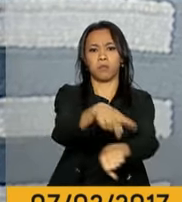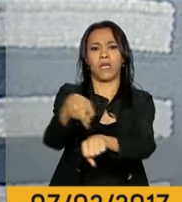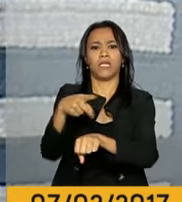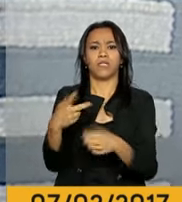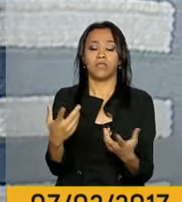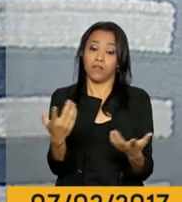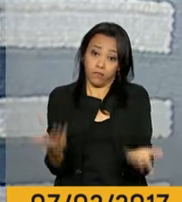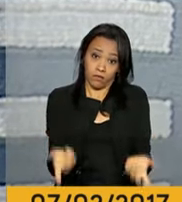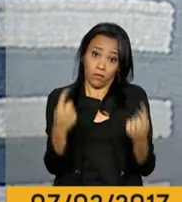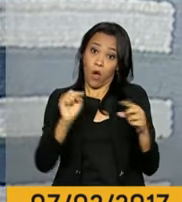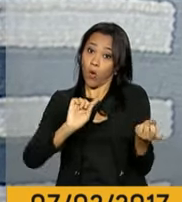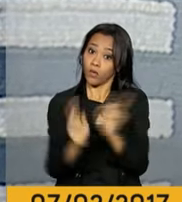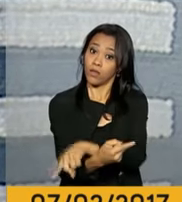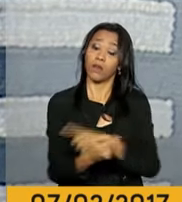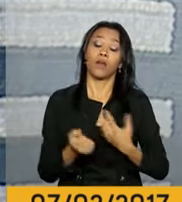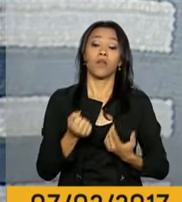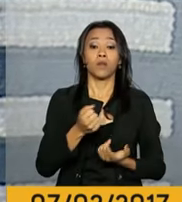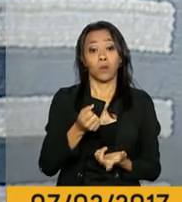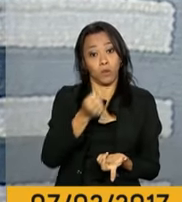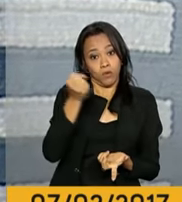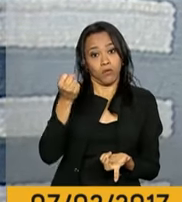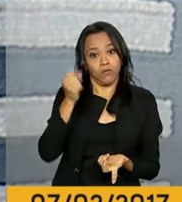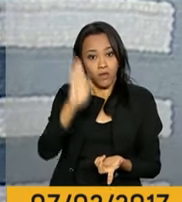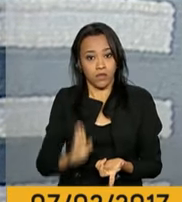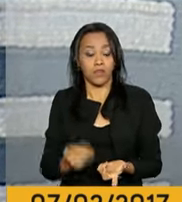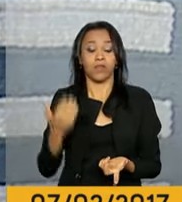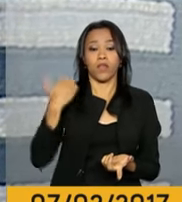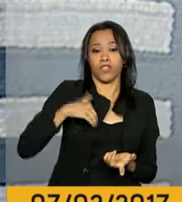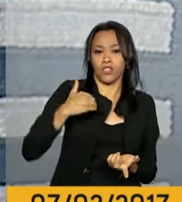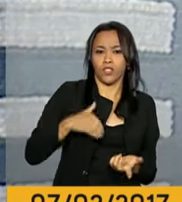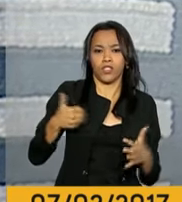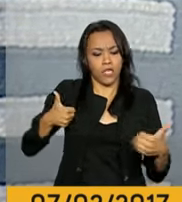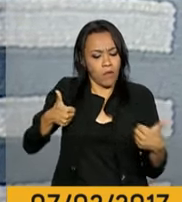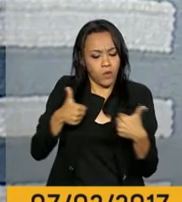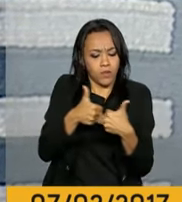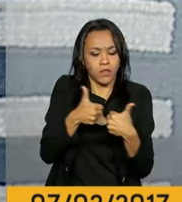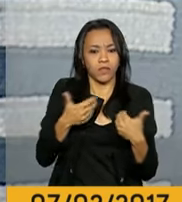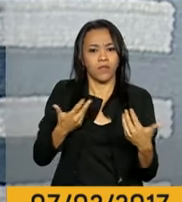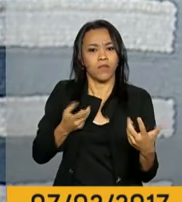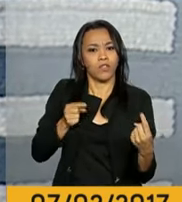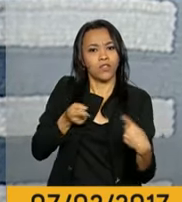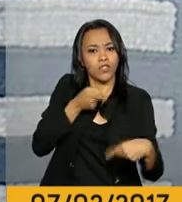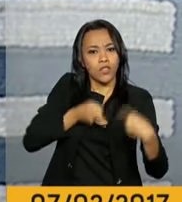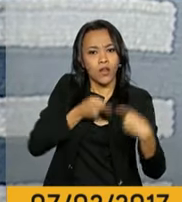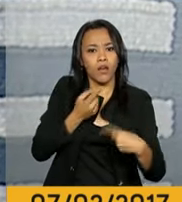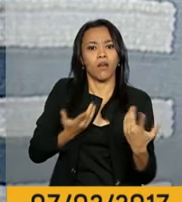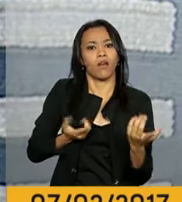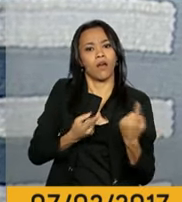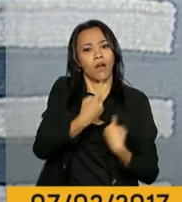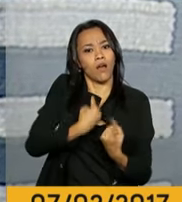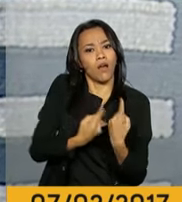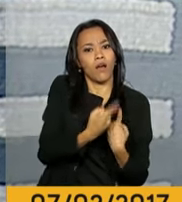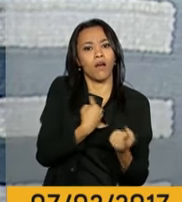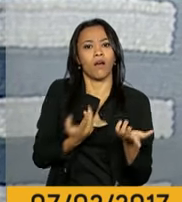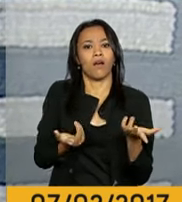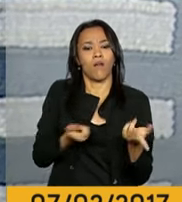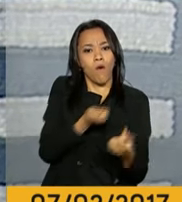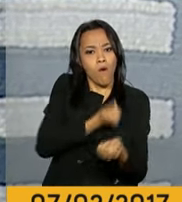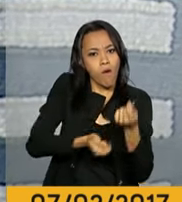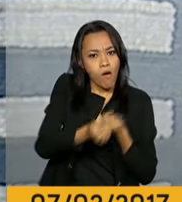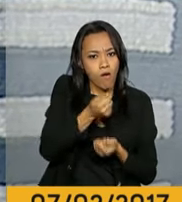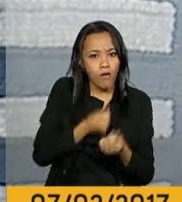Argentina e Brasil respondem com mais aproximação com mais diálogo com mais comércio respondem